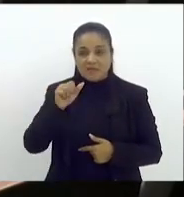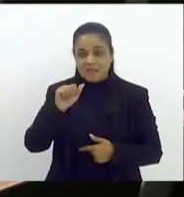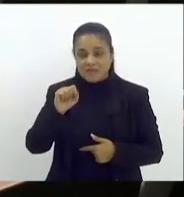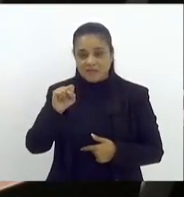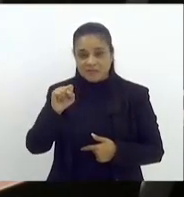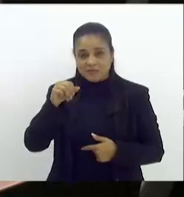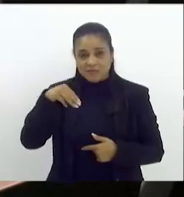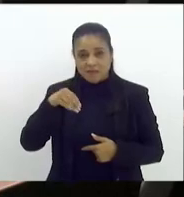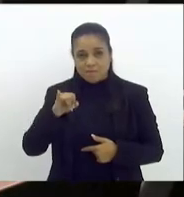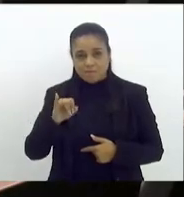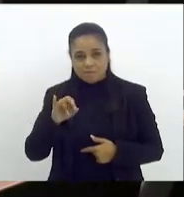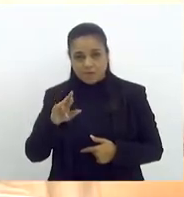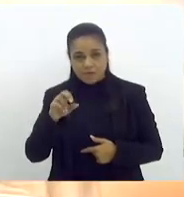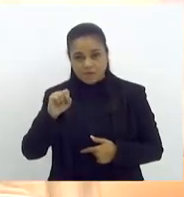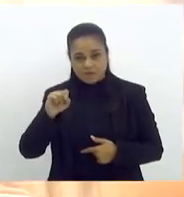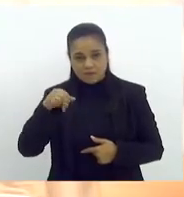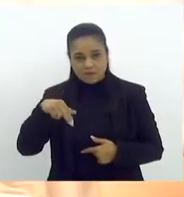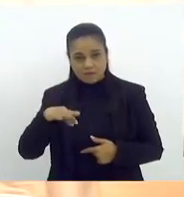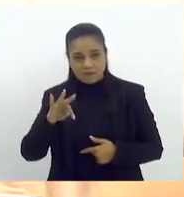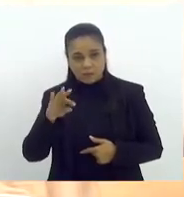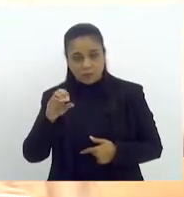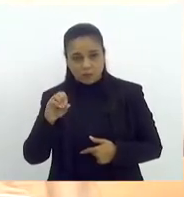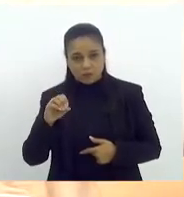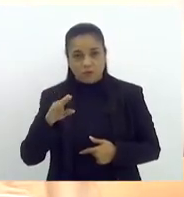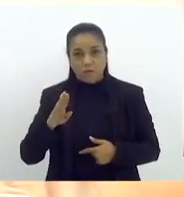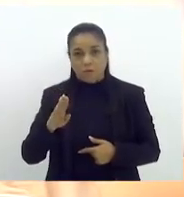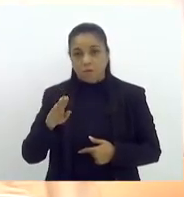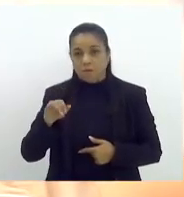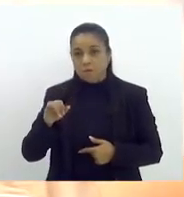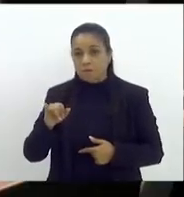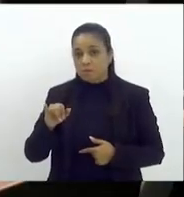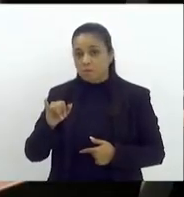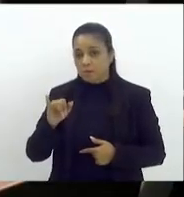missão bigode do Breaking